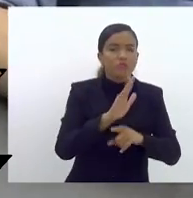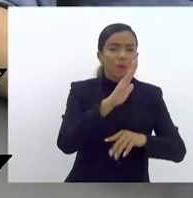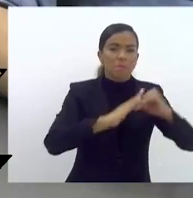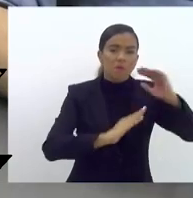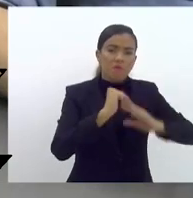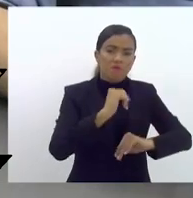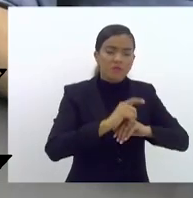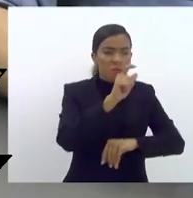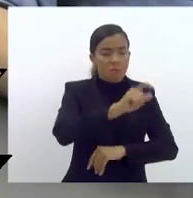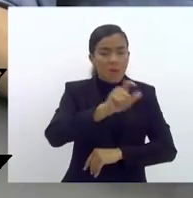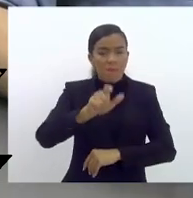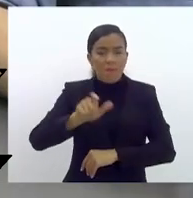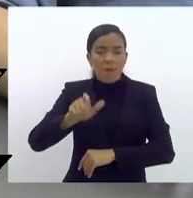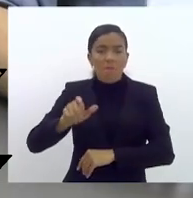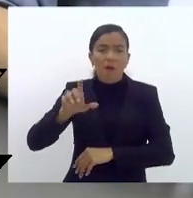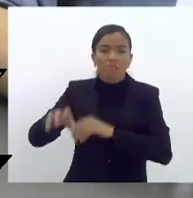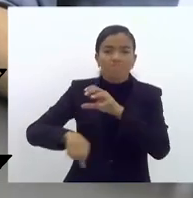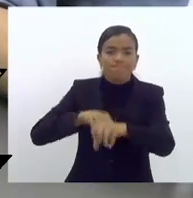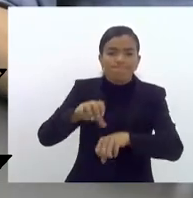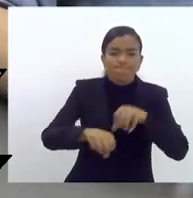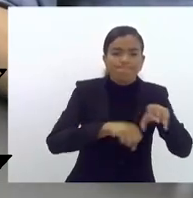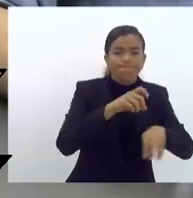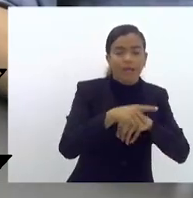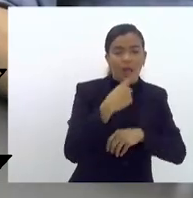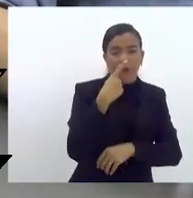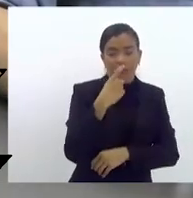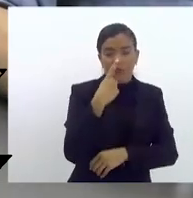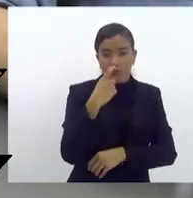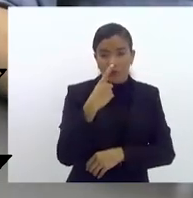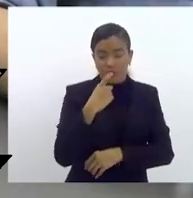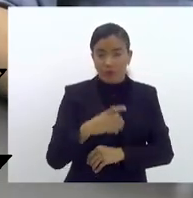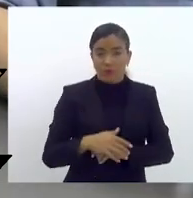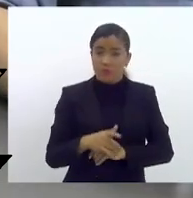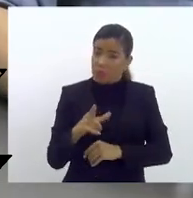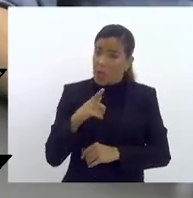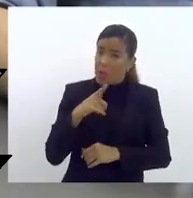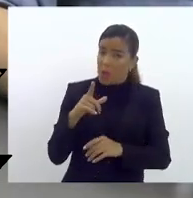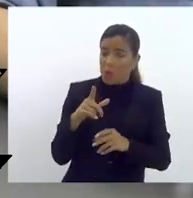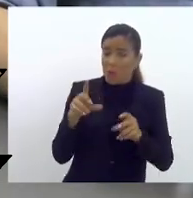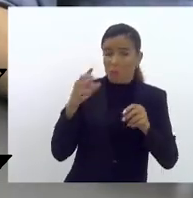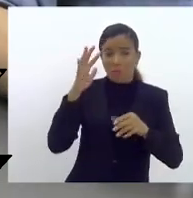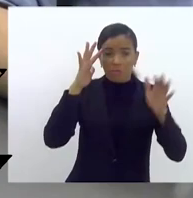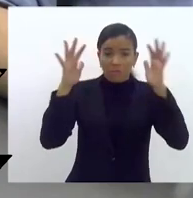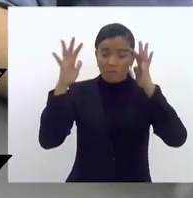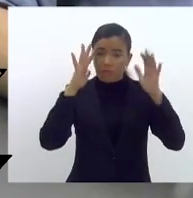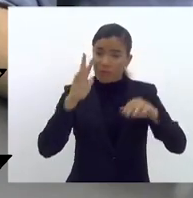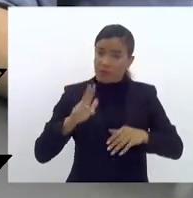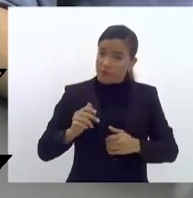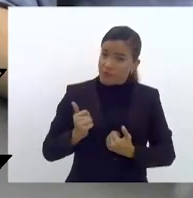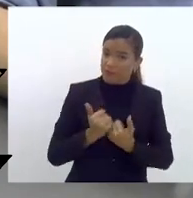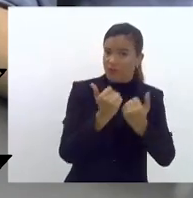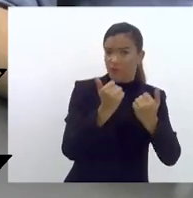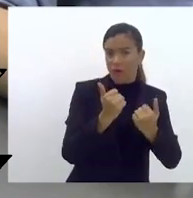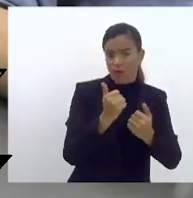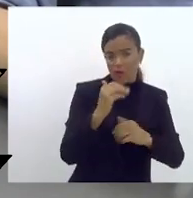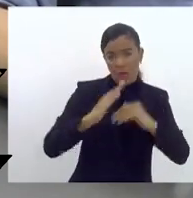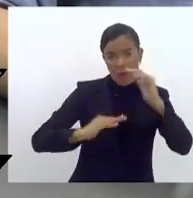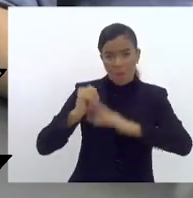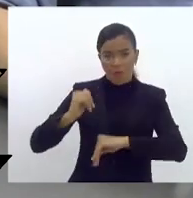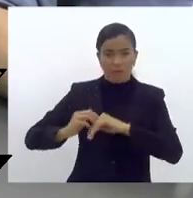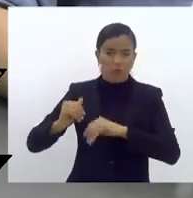o atual secretário e vice-governador tem uma posição muito favorável eu conversei com ele também aos catadores muito bem